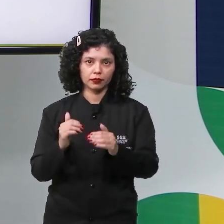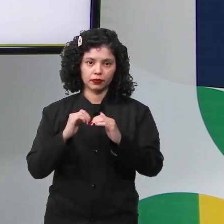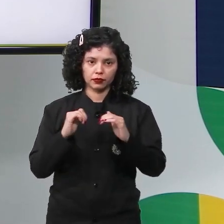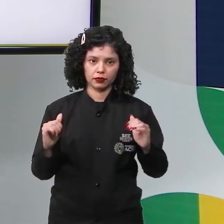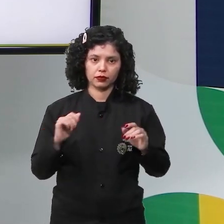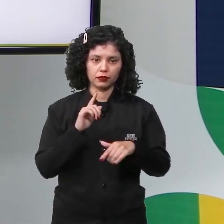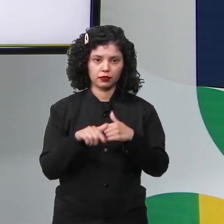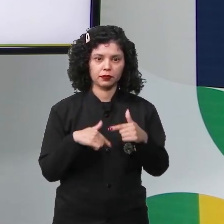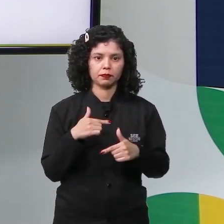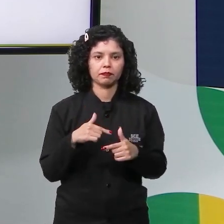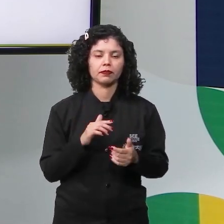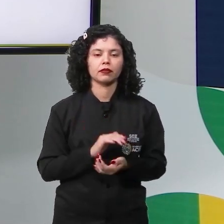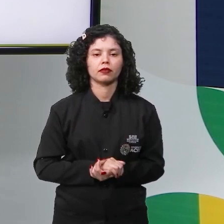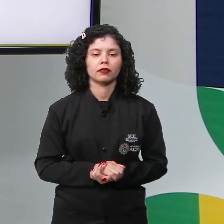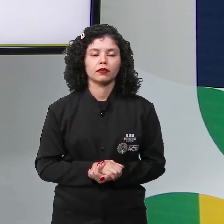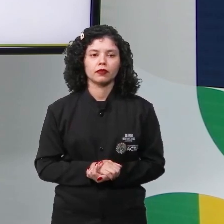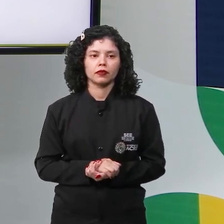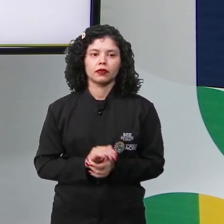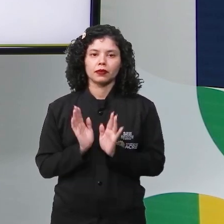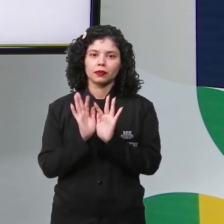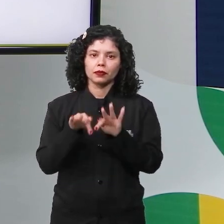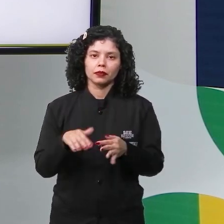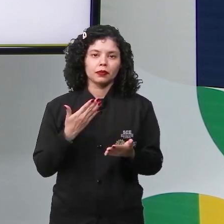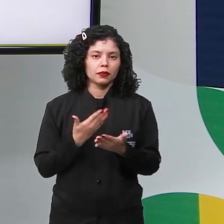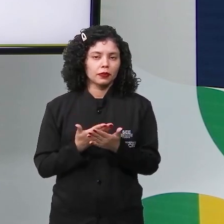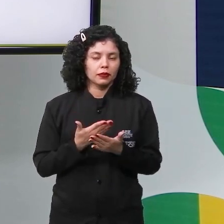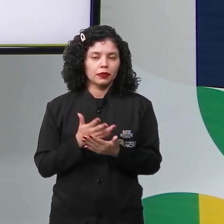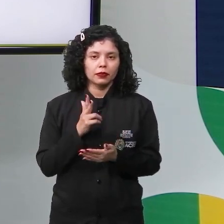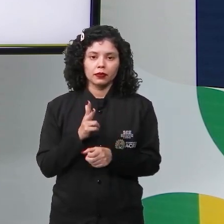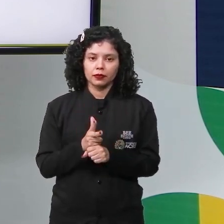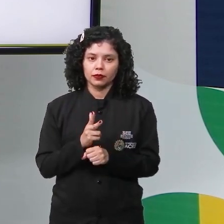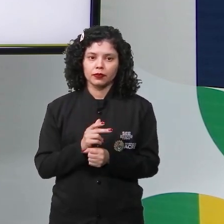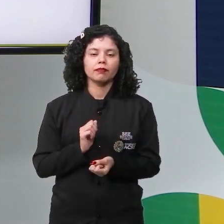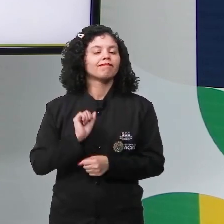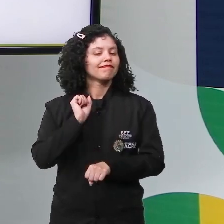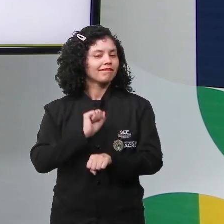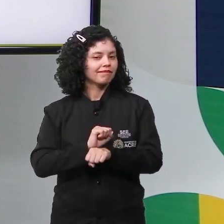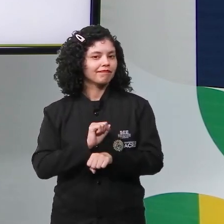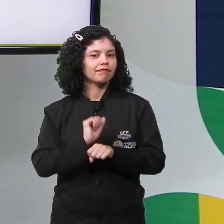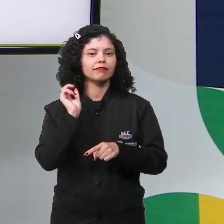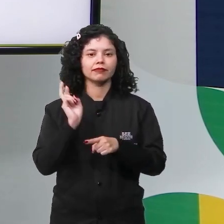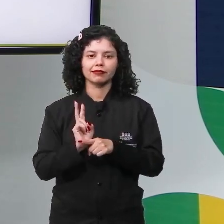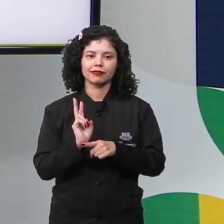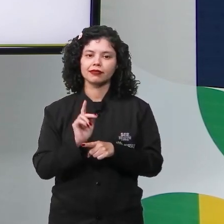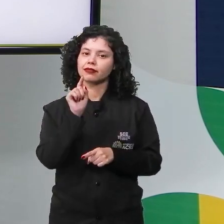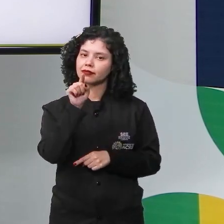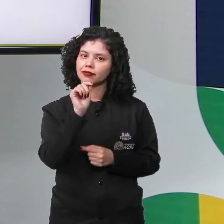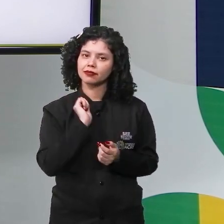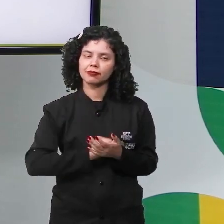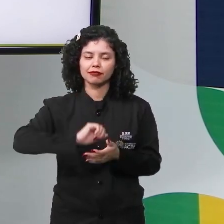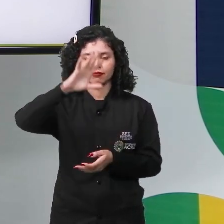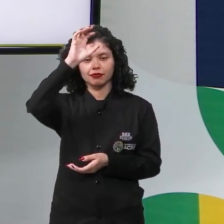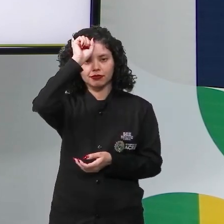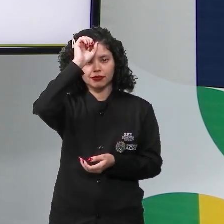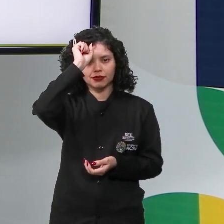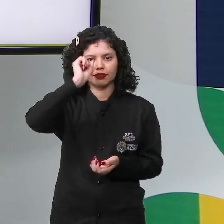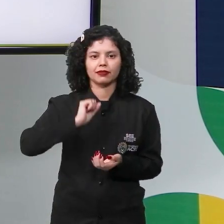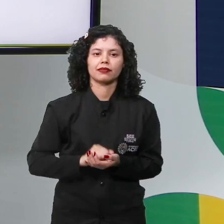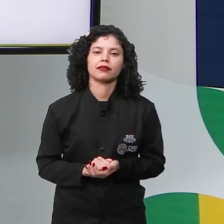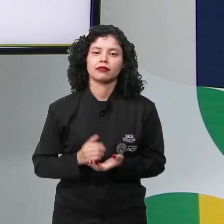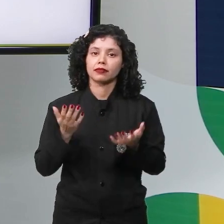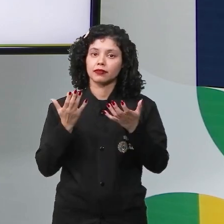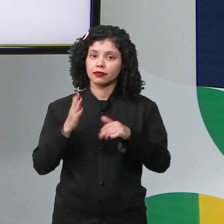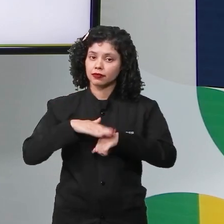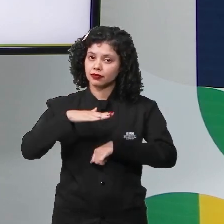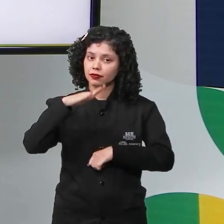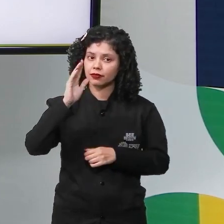divisão do trabalho. Eu estou finalizando esta videoaula, espero ter contribuído com o seu aprendizado. Você quer